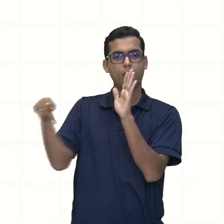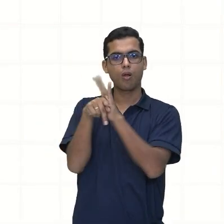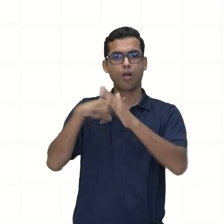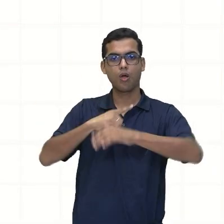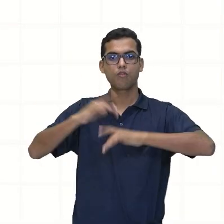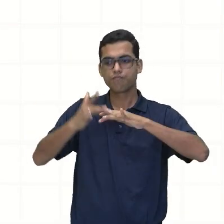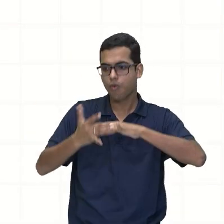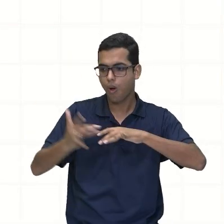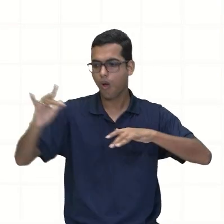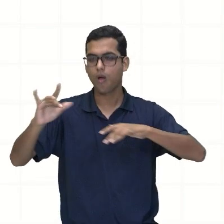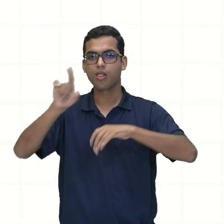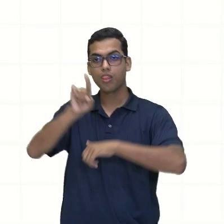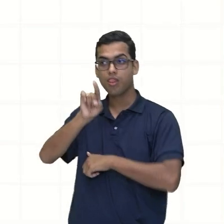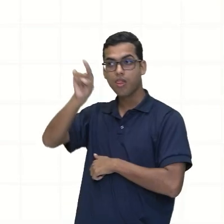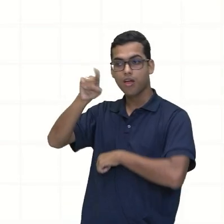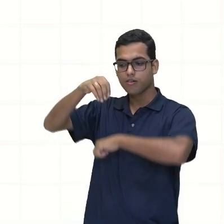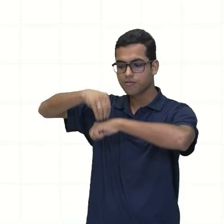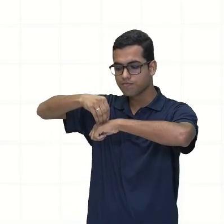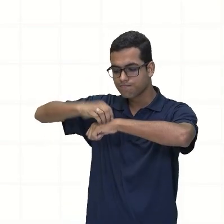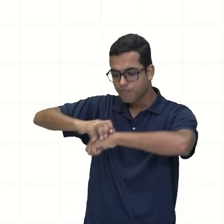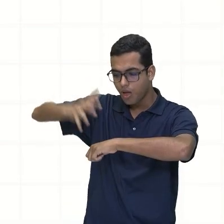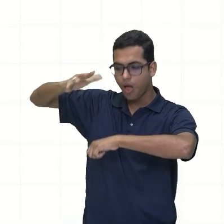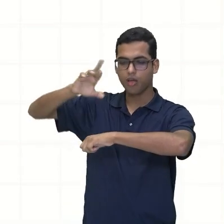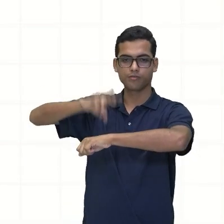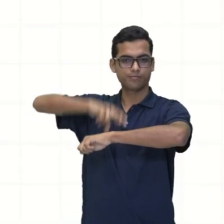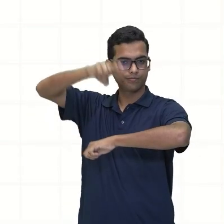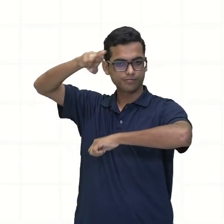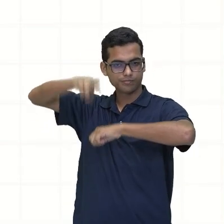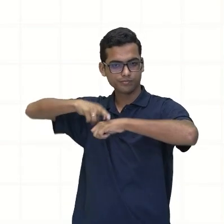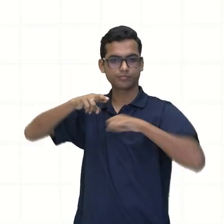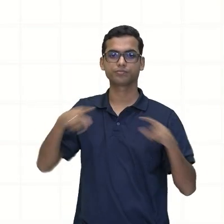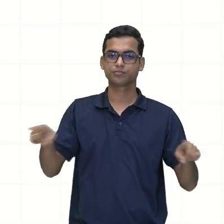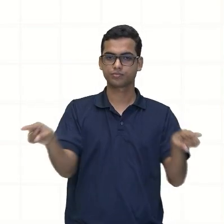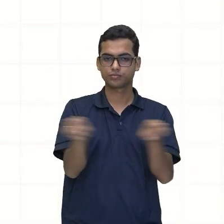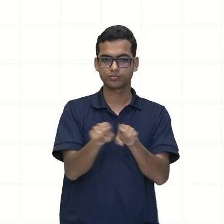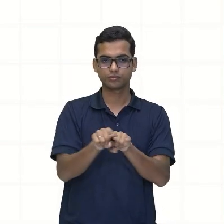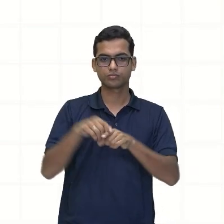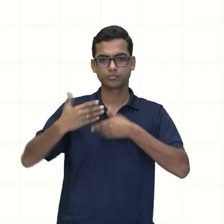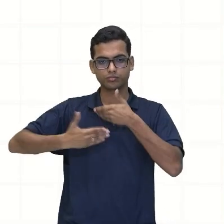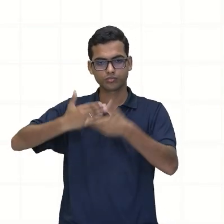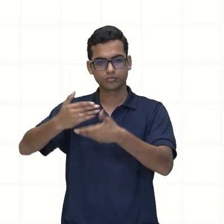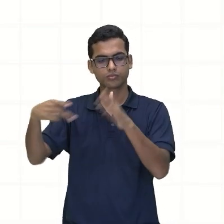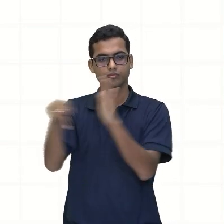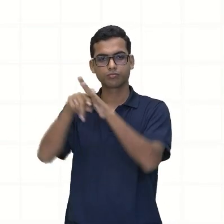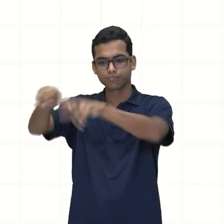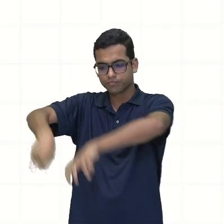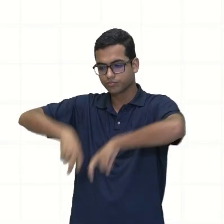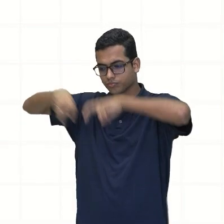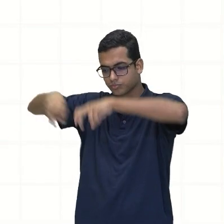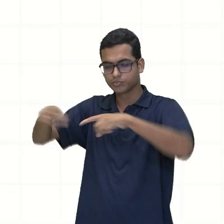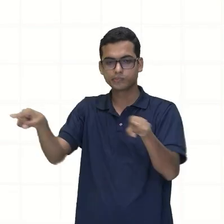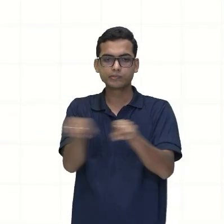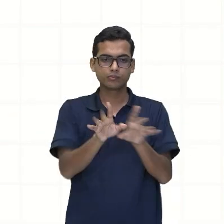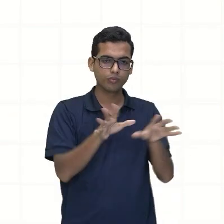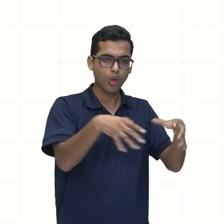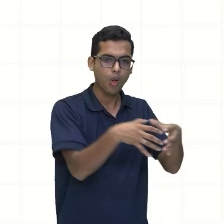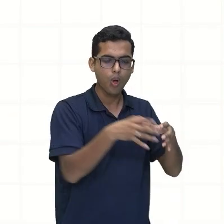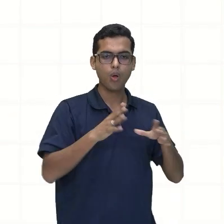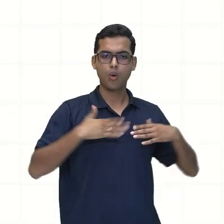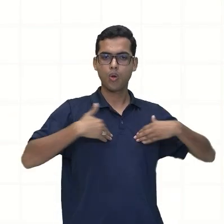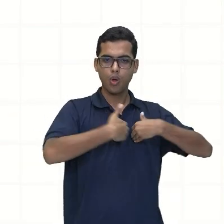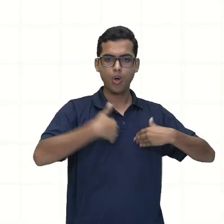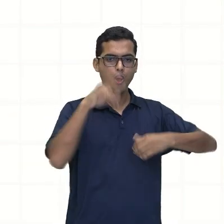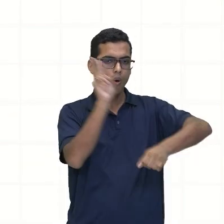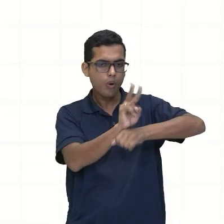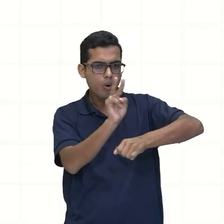no mapinha, o fluxo migratório lá para Roraima, o avanço da agricultura e da pecuária, com a expansão dessa fronteira agropecuária, né? Aí